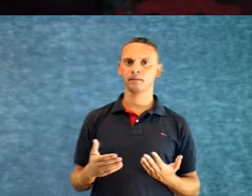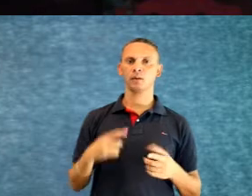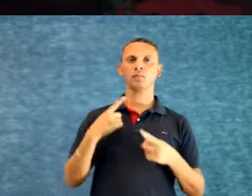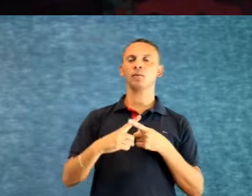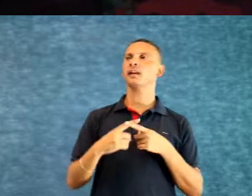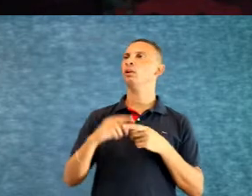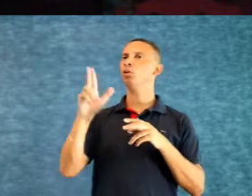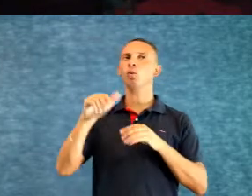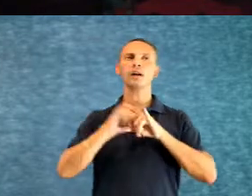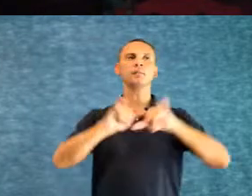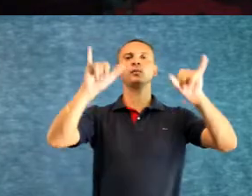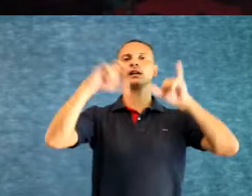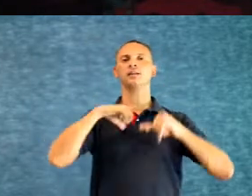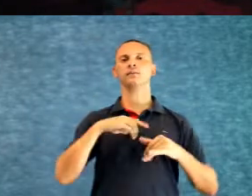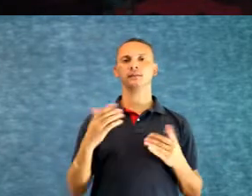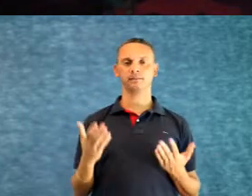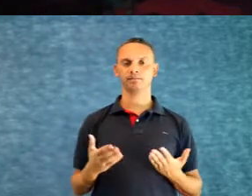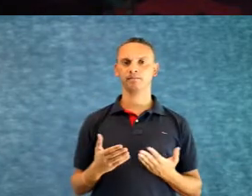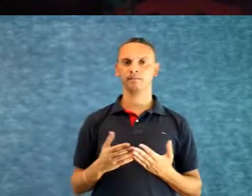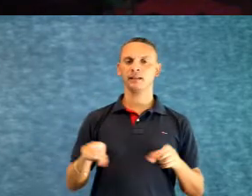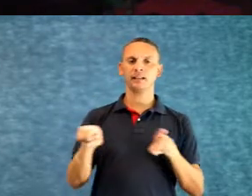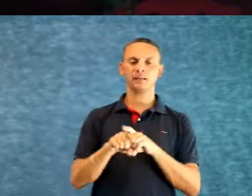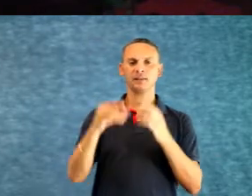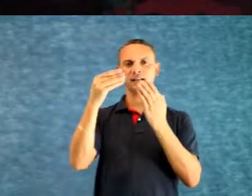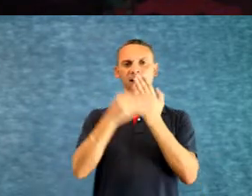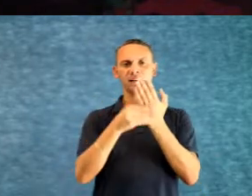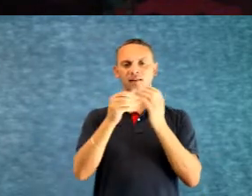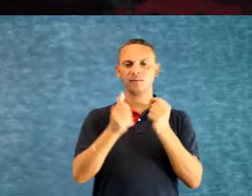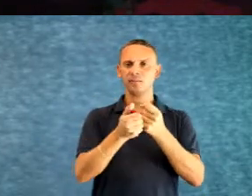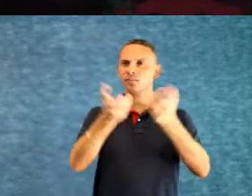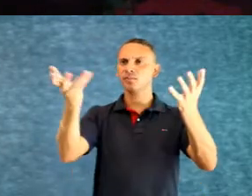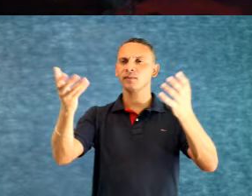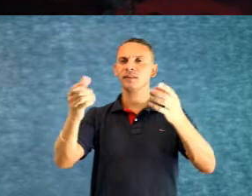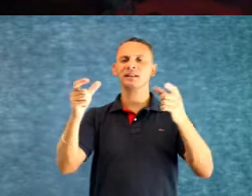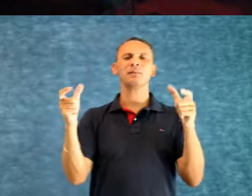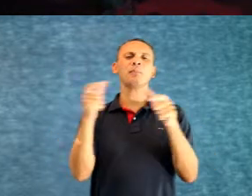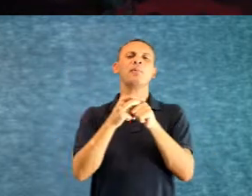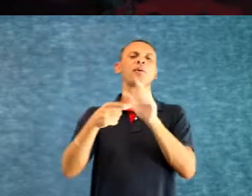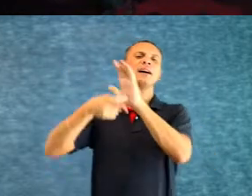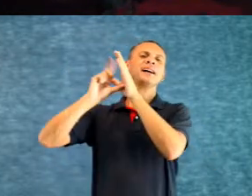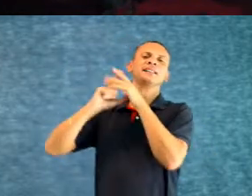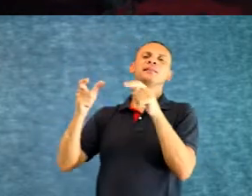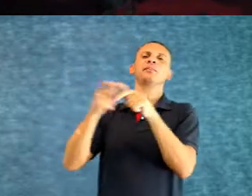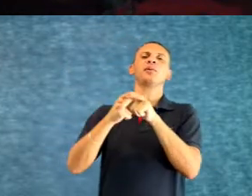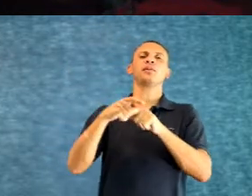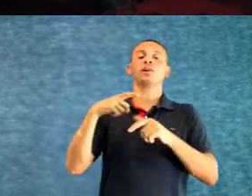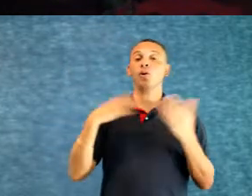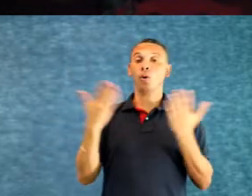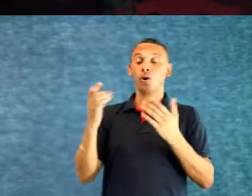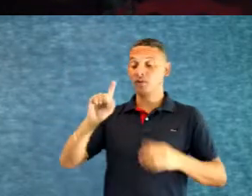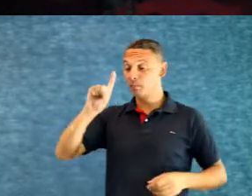Né? Eu encontrei, dos 15 títulos dela, eu encontrei 13, na época até a minha tese. Eu comecei com